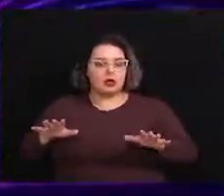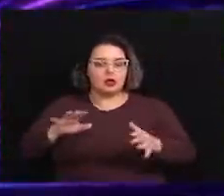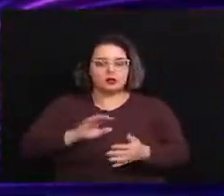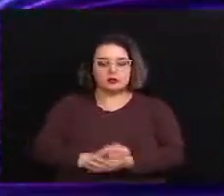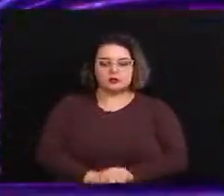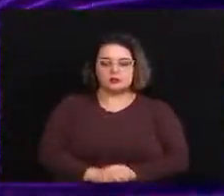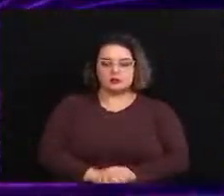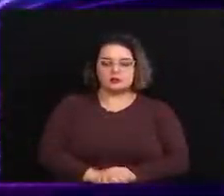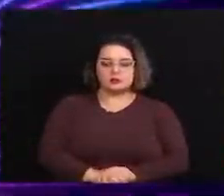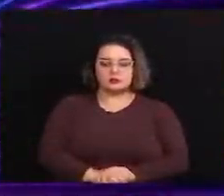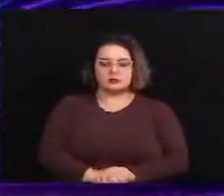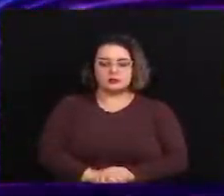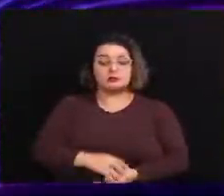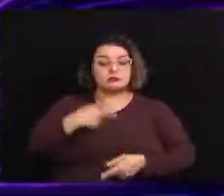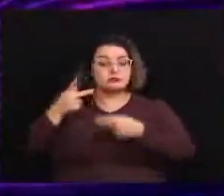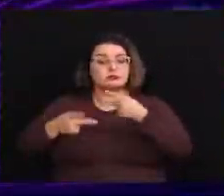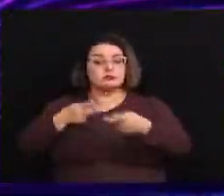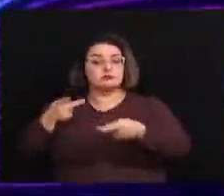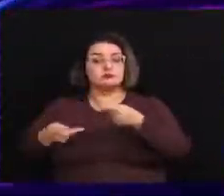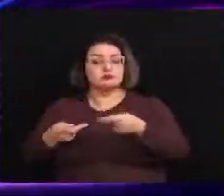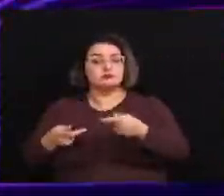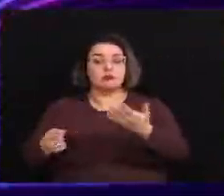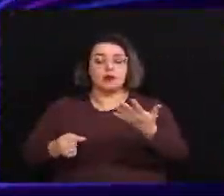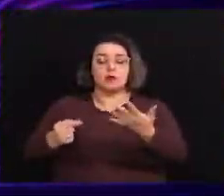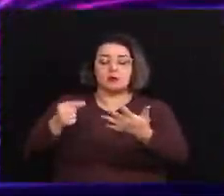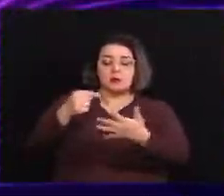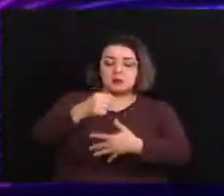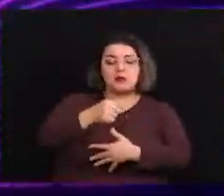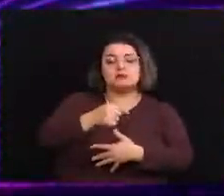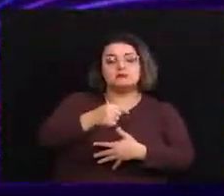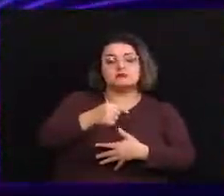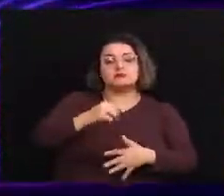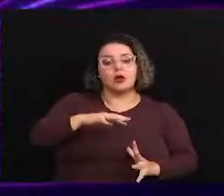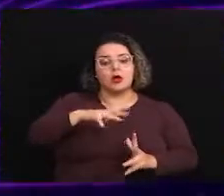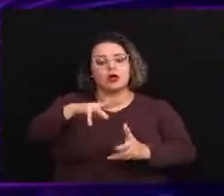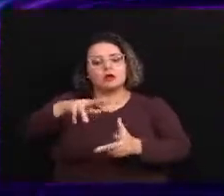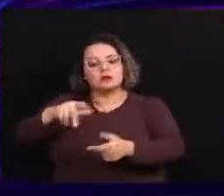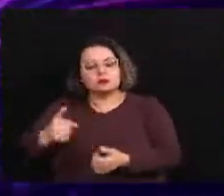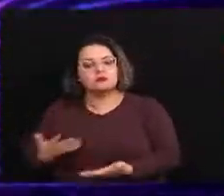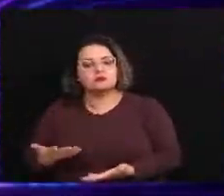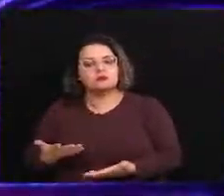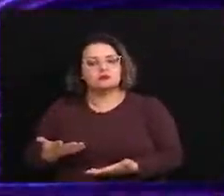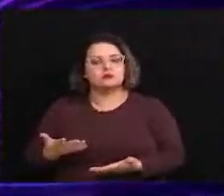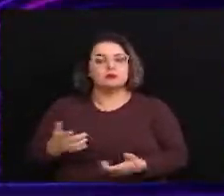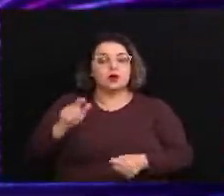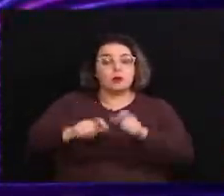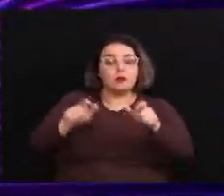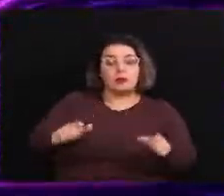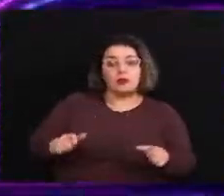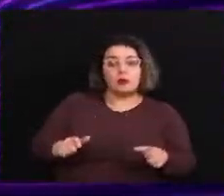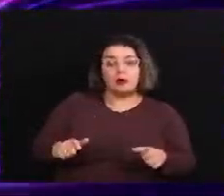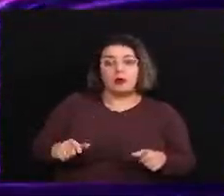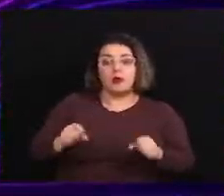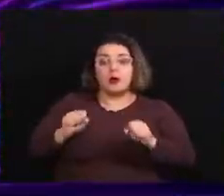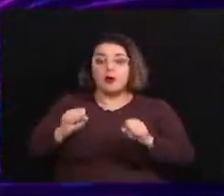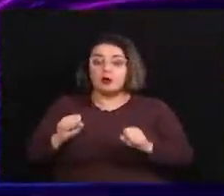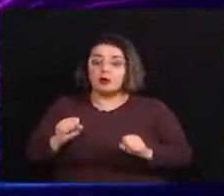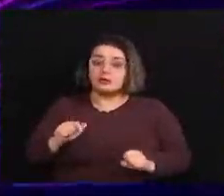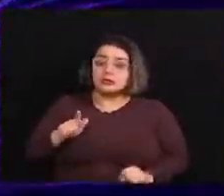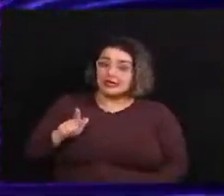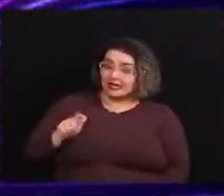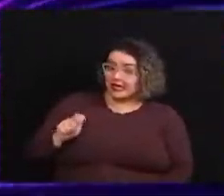mas, novamente, como eu disse, ele vai trazer algumas pontuações em relação ao nosso mundo, né, que para algumas pessoas pode ter alguns